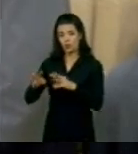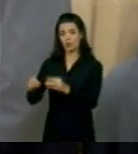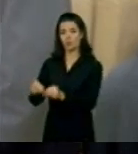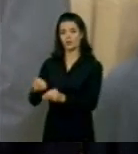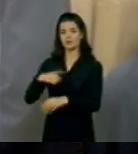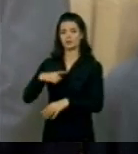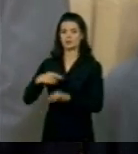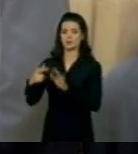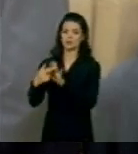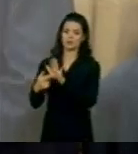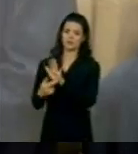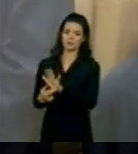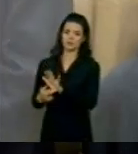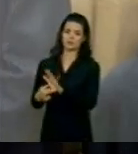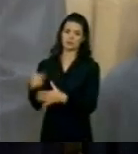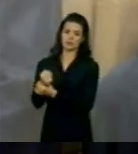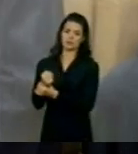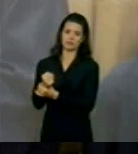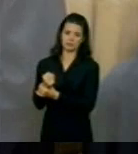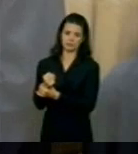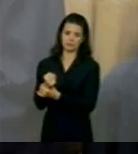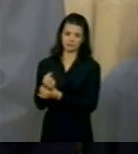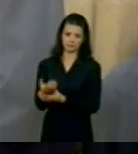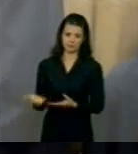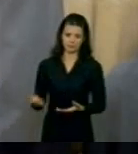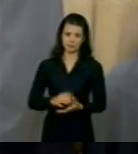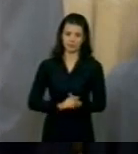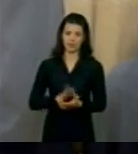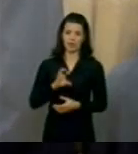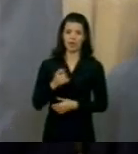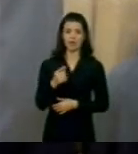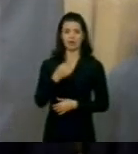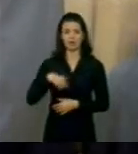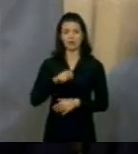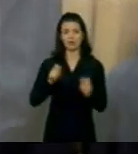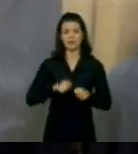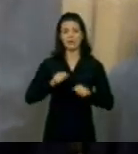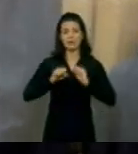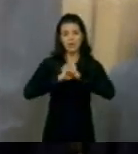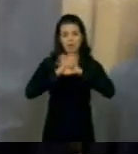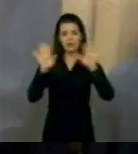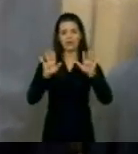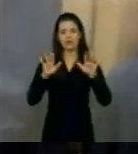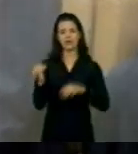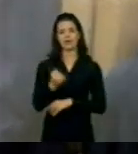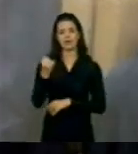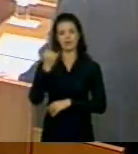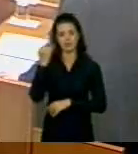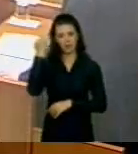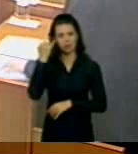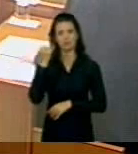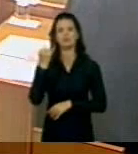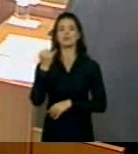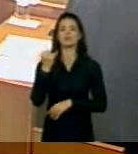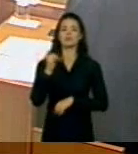modelo ocidental. Isso, sem dúvida, dá uma noção clara de sua importância, de sua